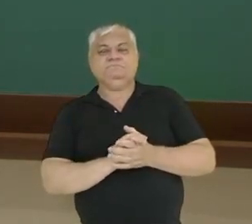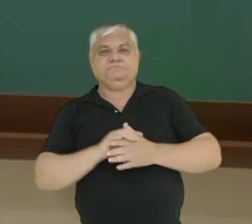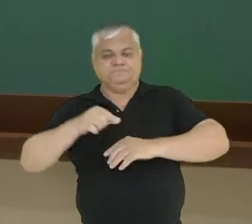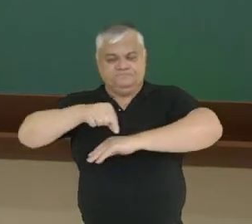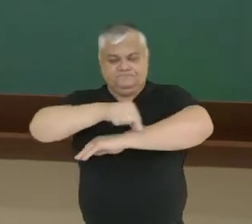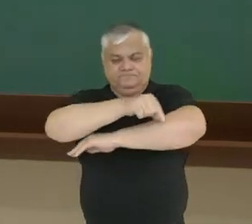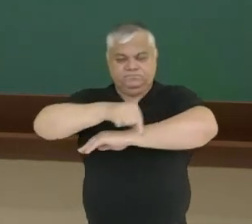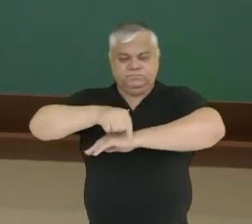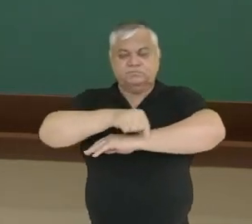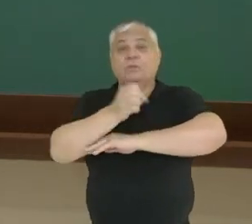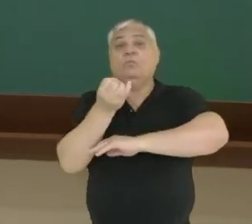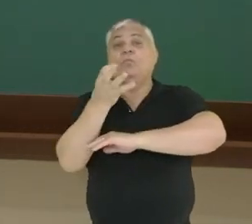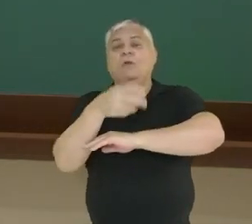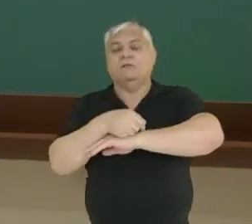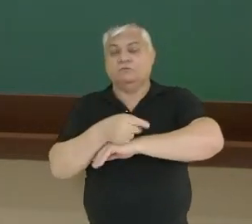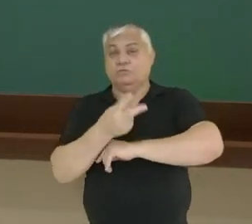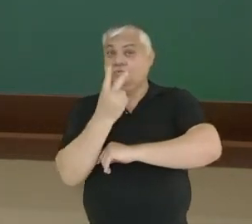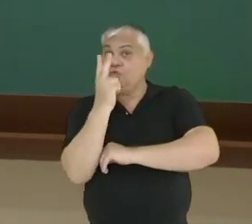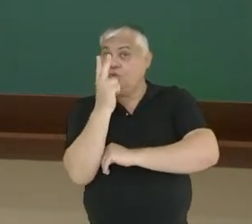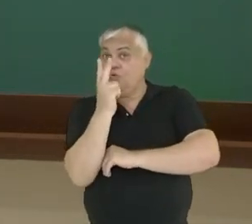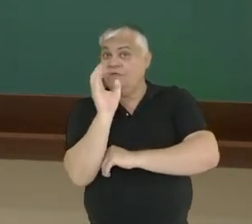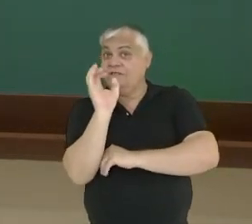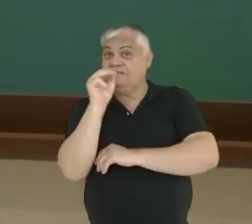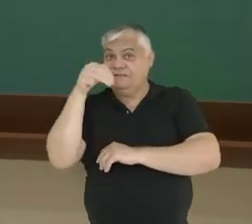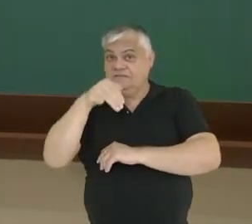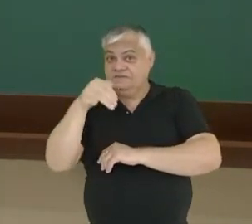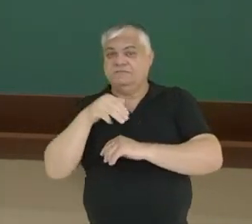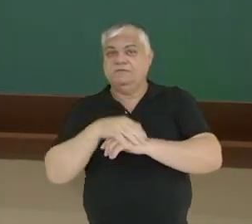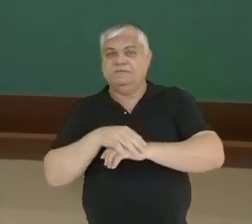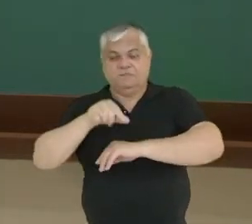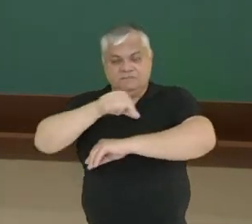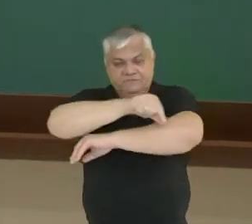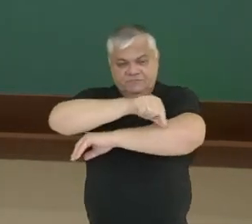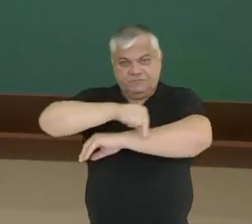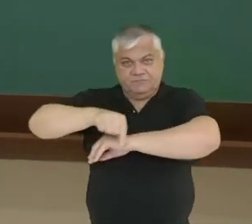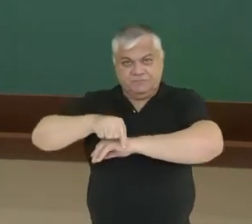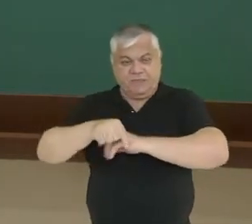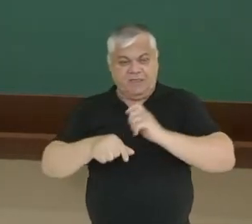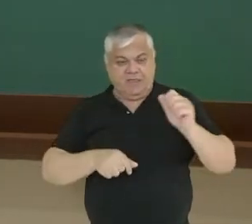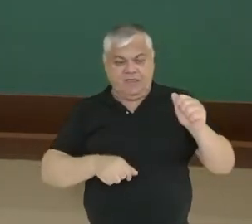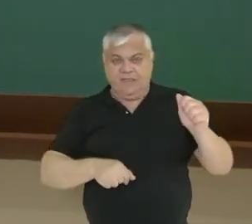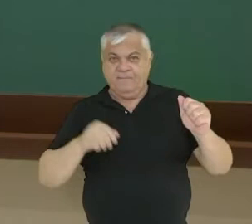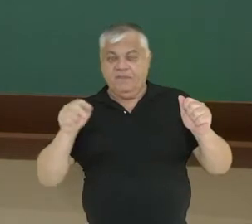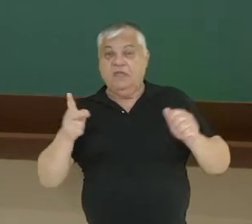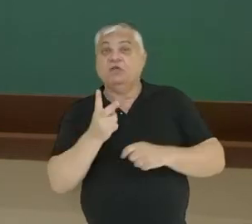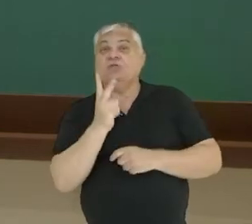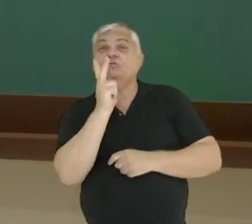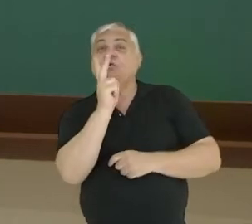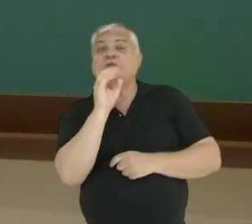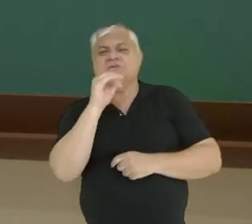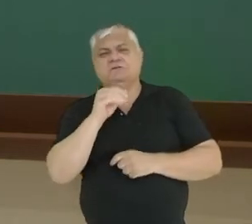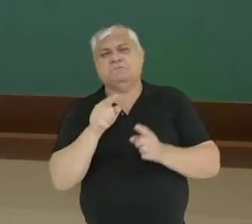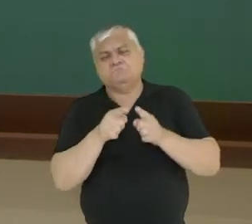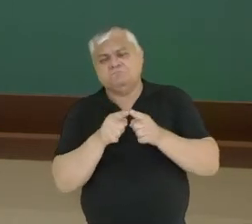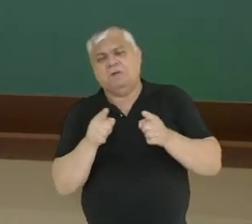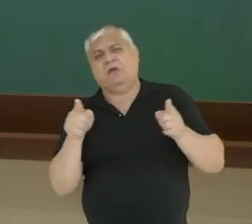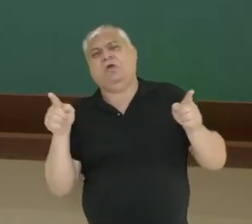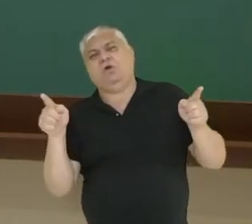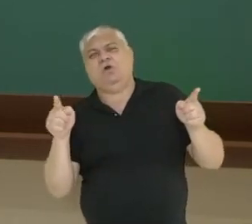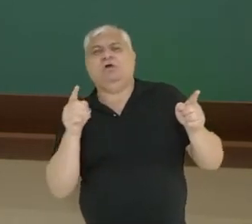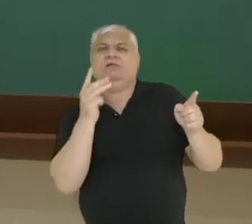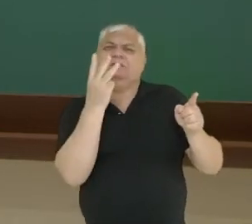régua os 2 centímetros. Se você quiser fazer com outra medida, por exemplo, uma medida um pouco maior,